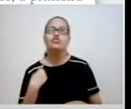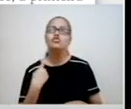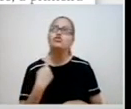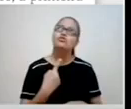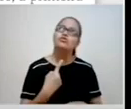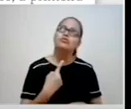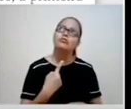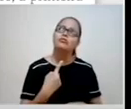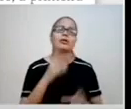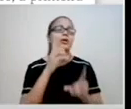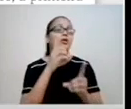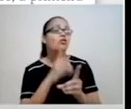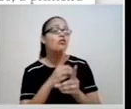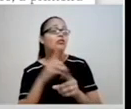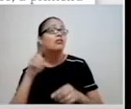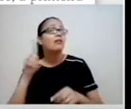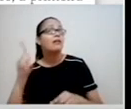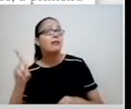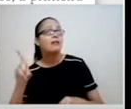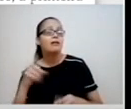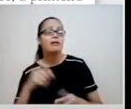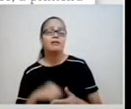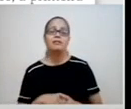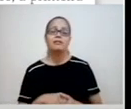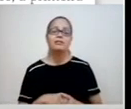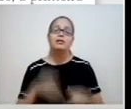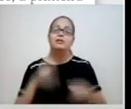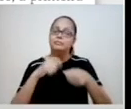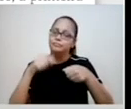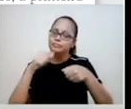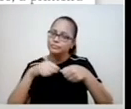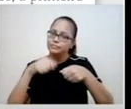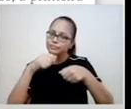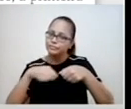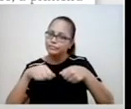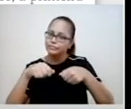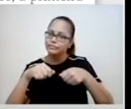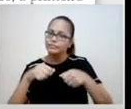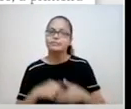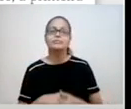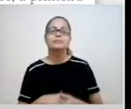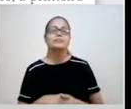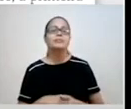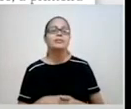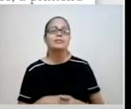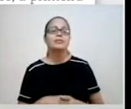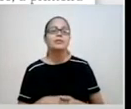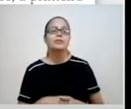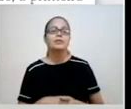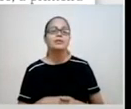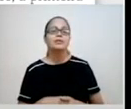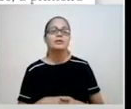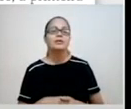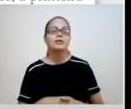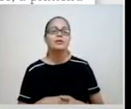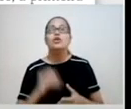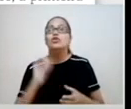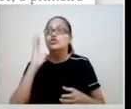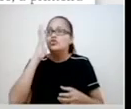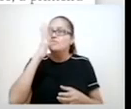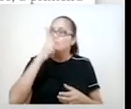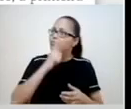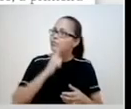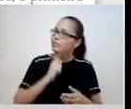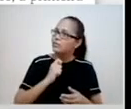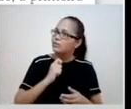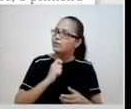gente encontra lá, né? Manicure, todo aquele processo de embelezamento, né? E